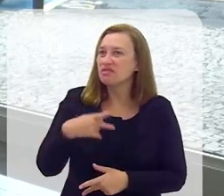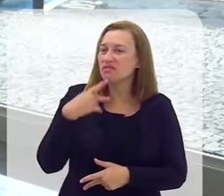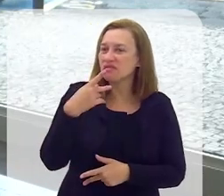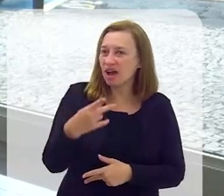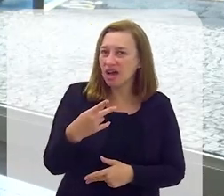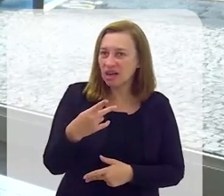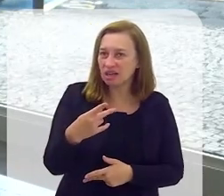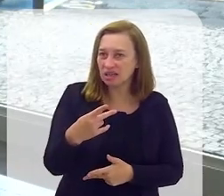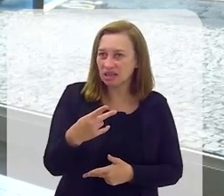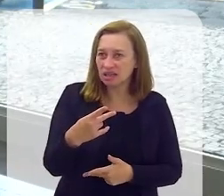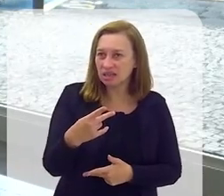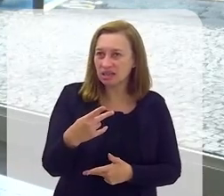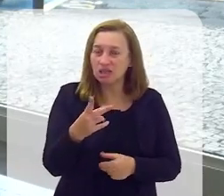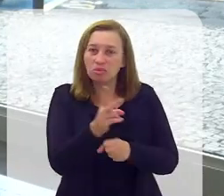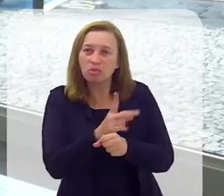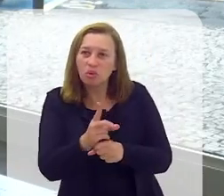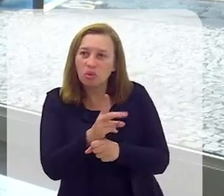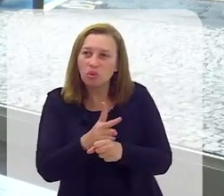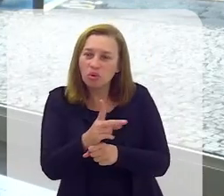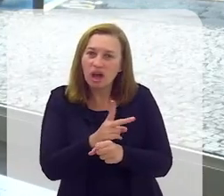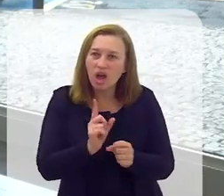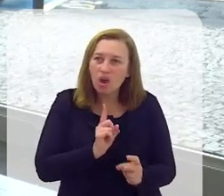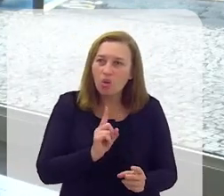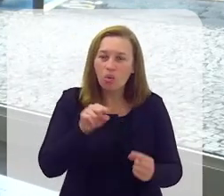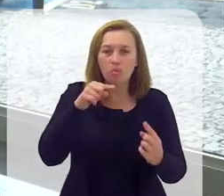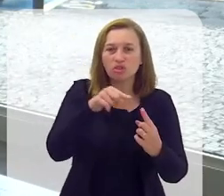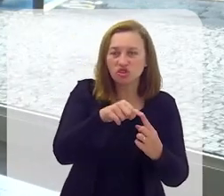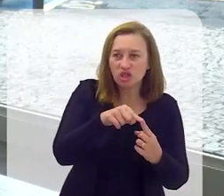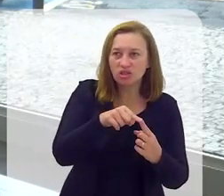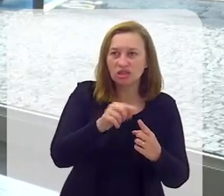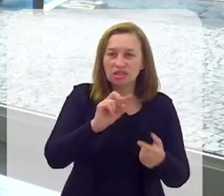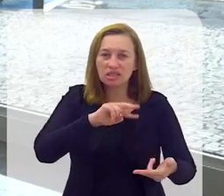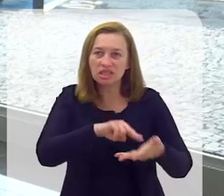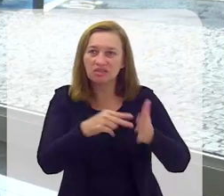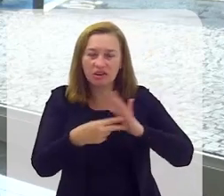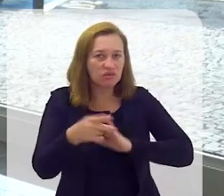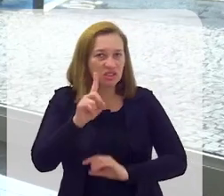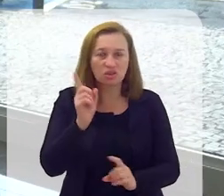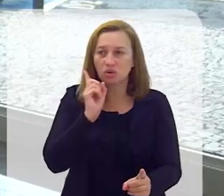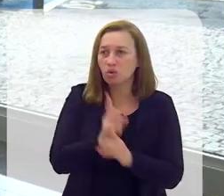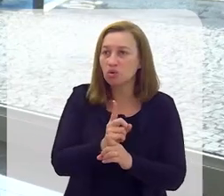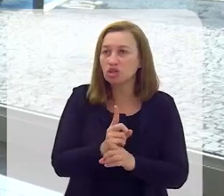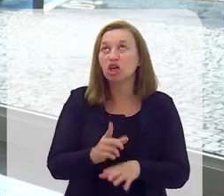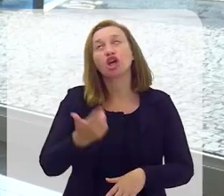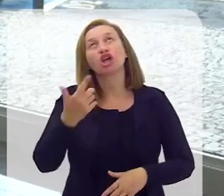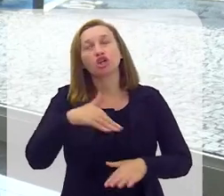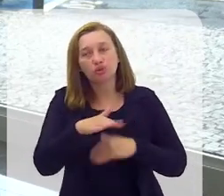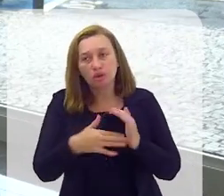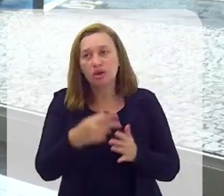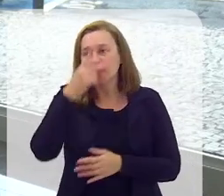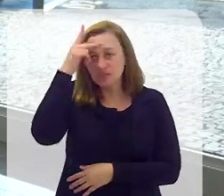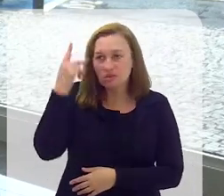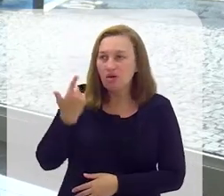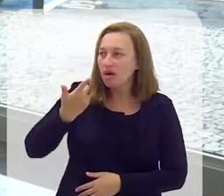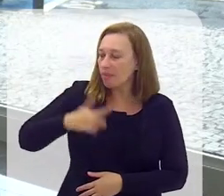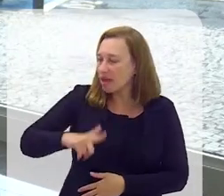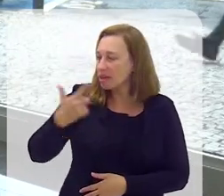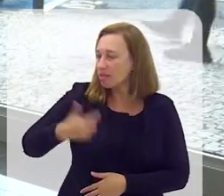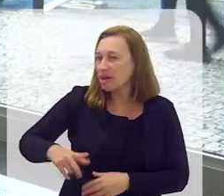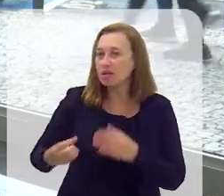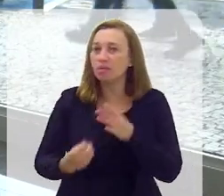a sua intenção de buscar um objeto que pudesse significar isso, você não encontra. E todo mundo repete, todo mundo